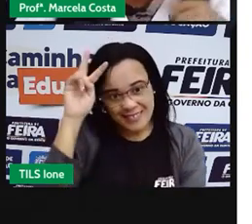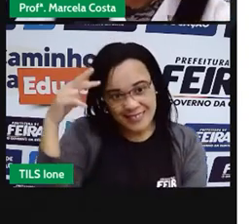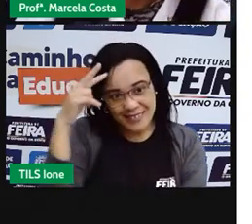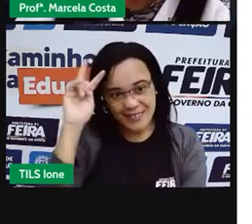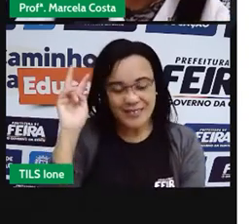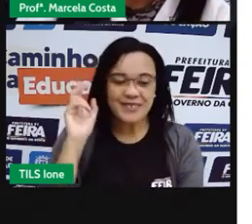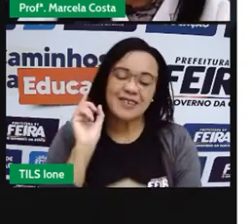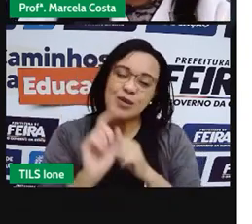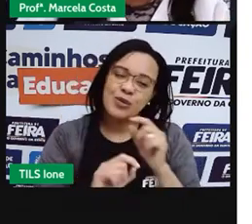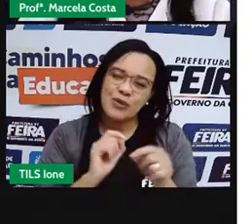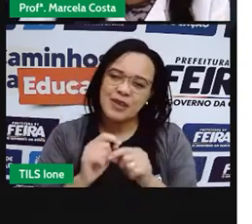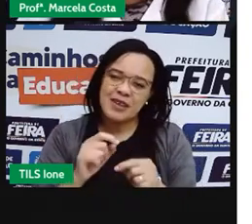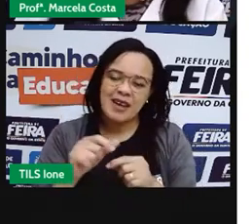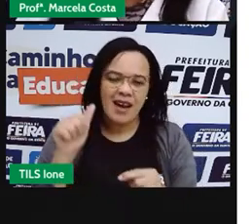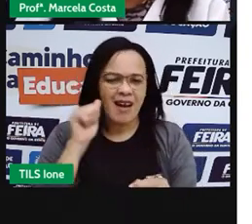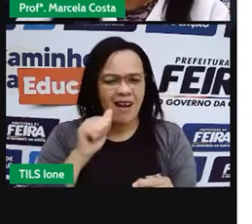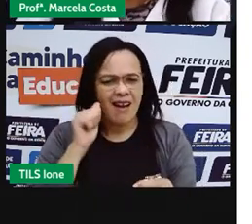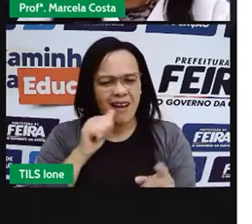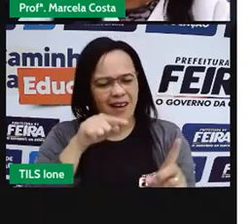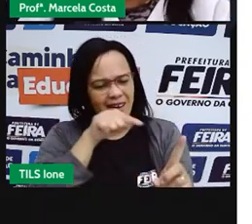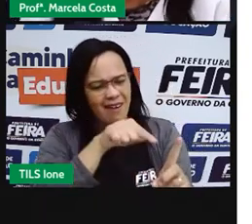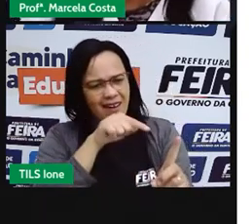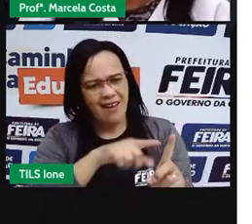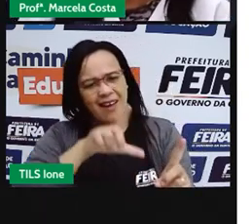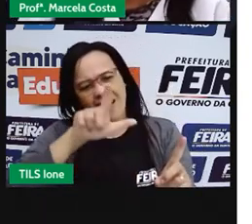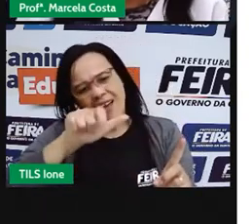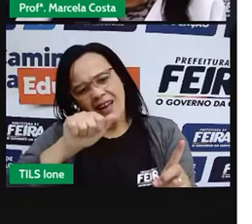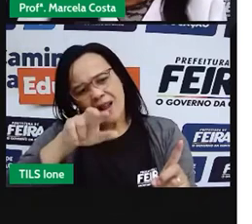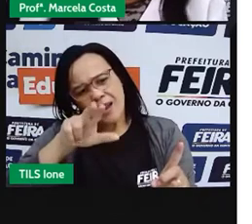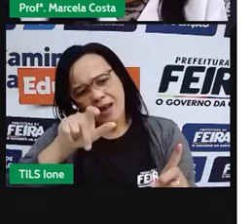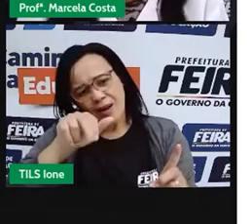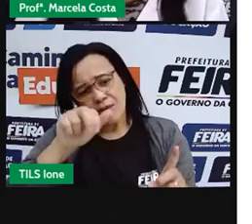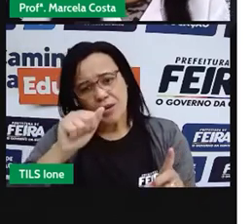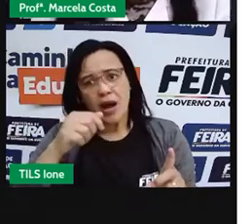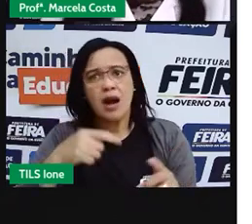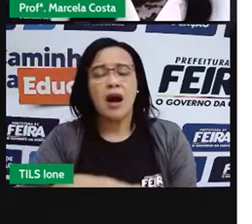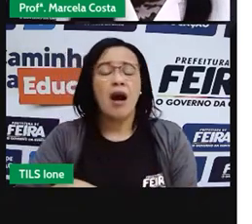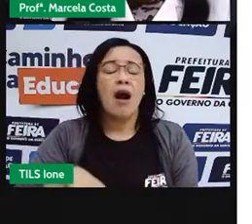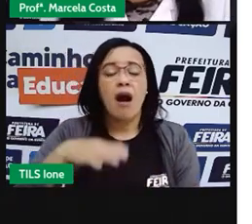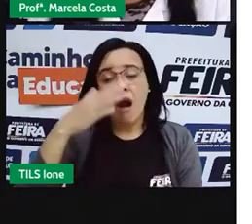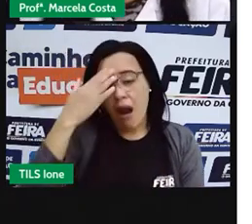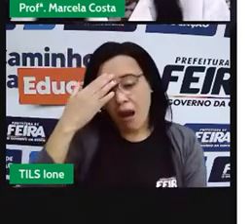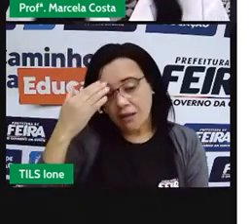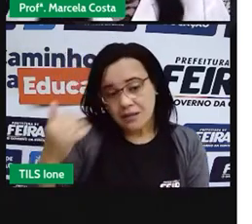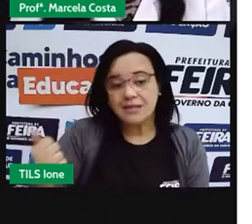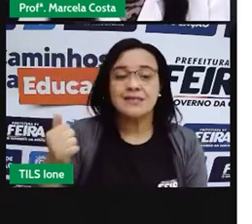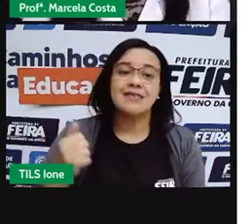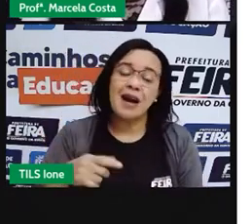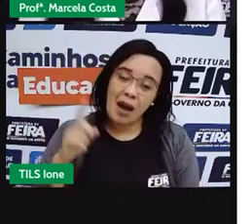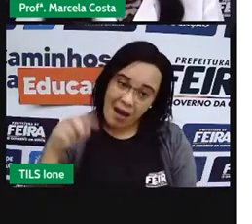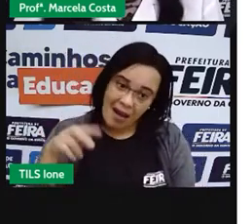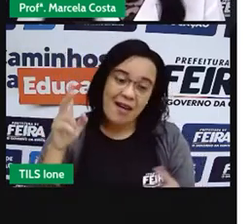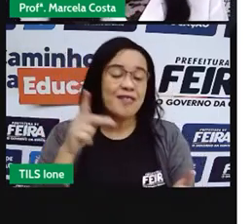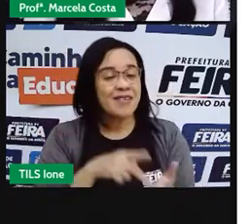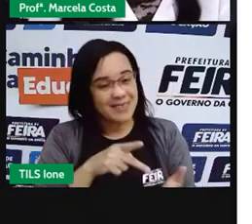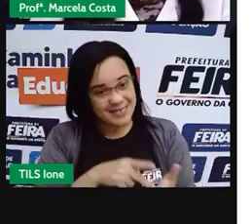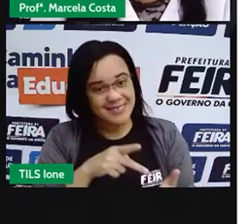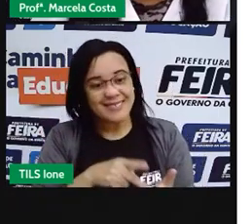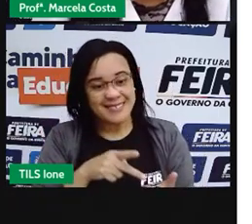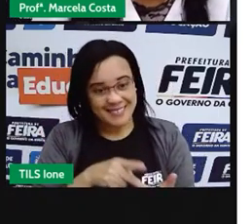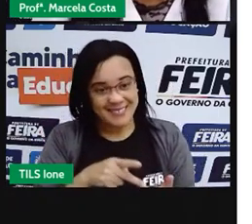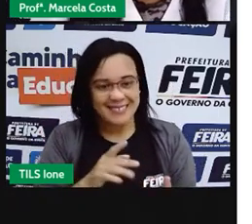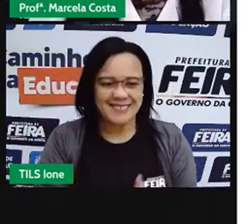Laura descobriu que as princesas só estavam juntas. Então, pensar, da próxima vez que você ouvir